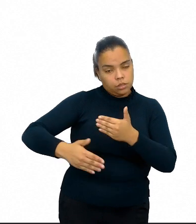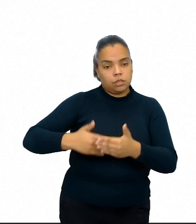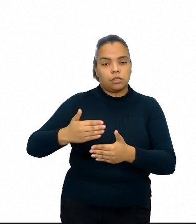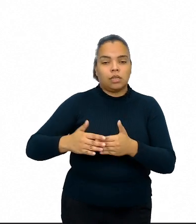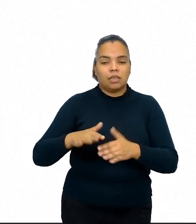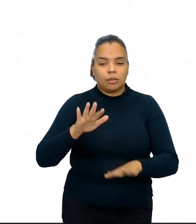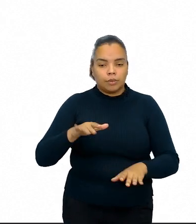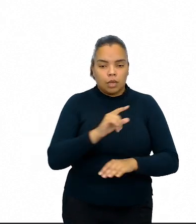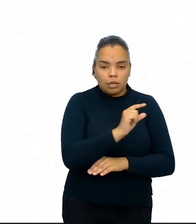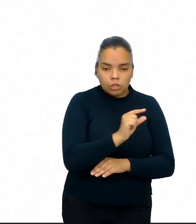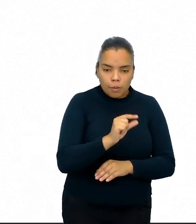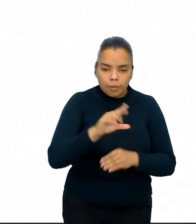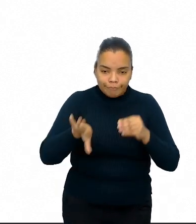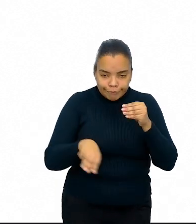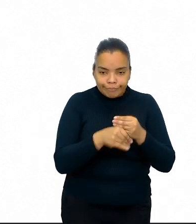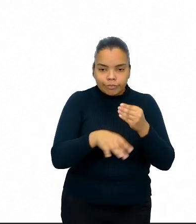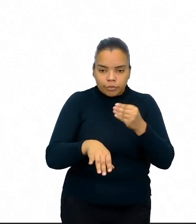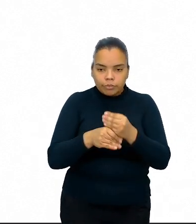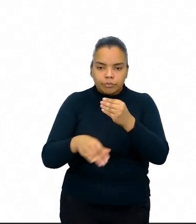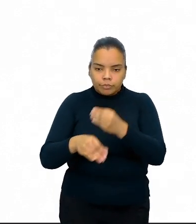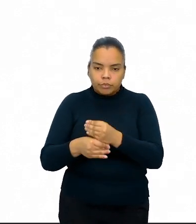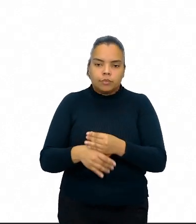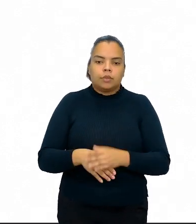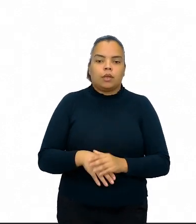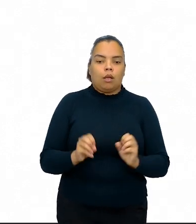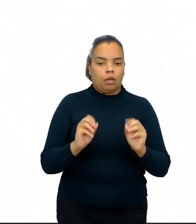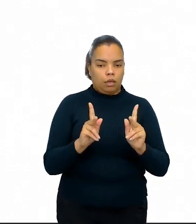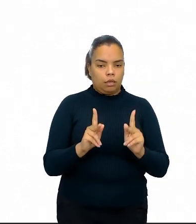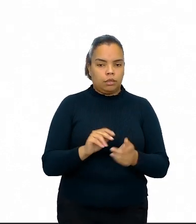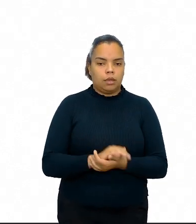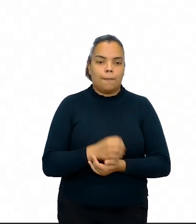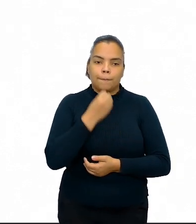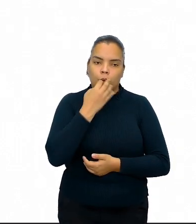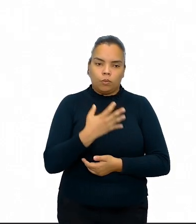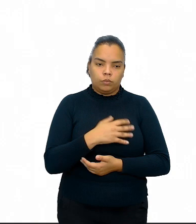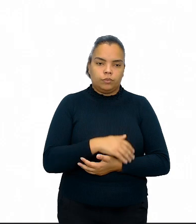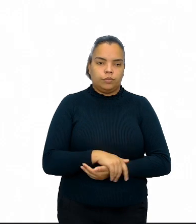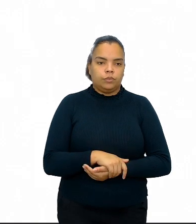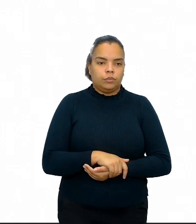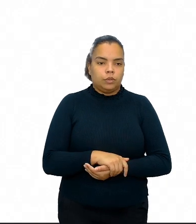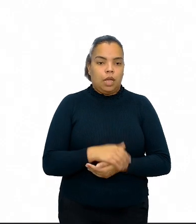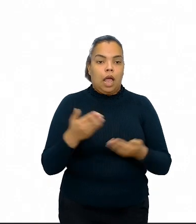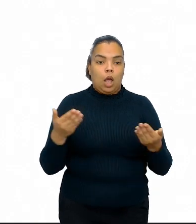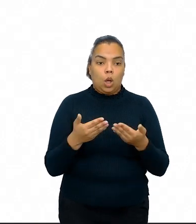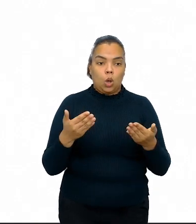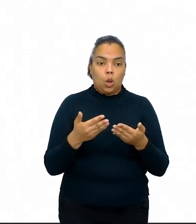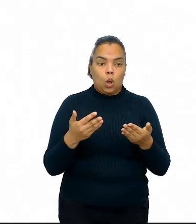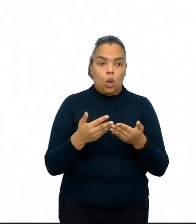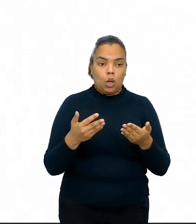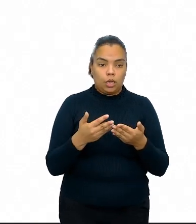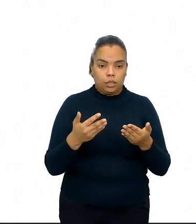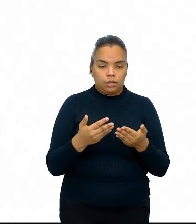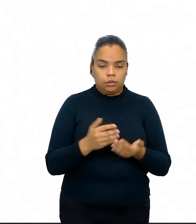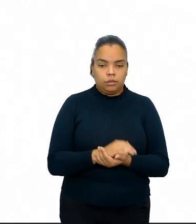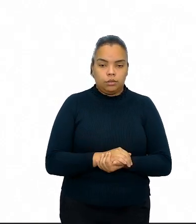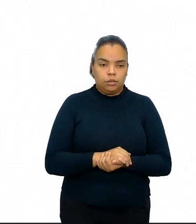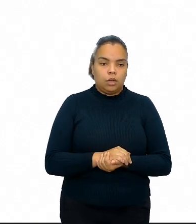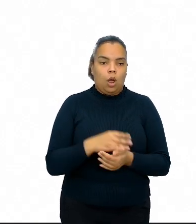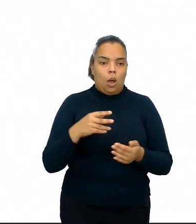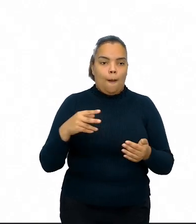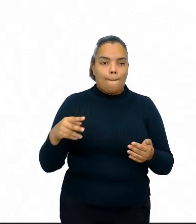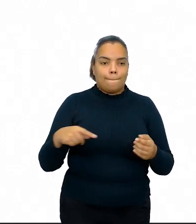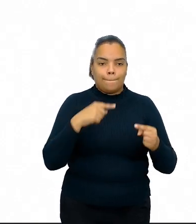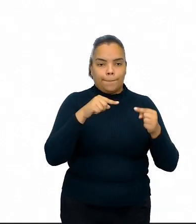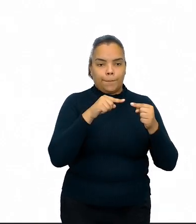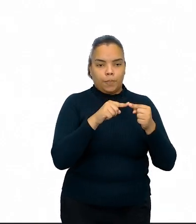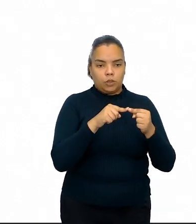das características do fazer científico, ok? Bom, agora, né, vamos para o nosso